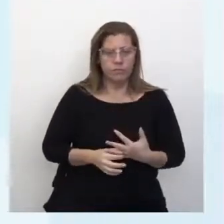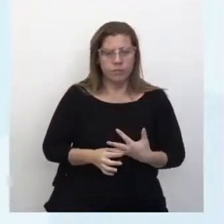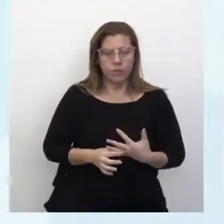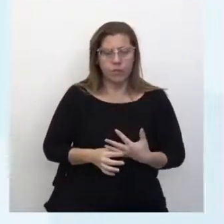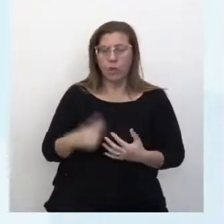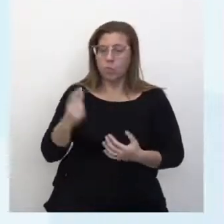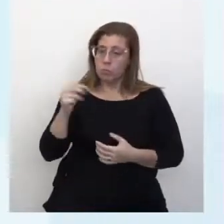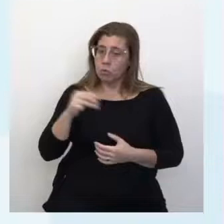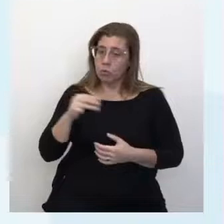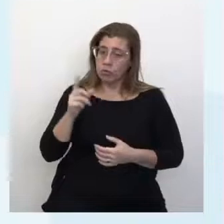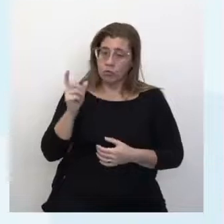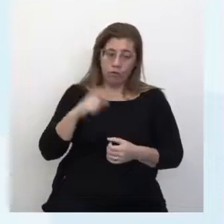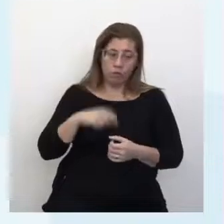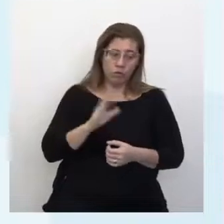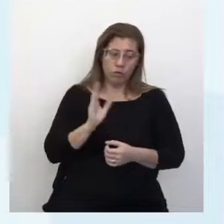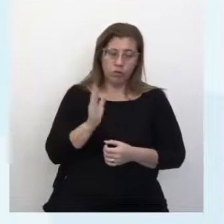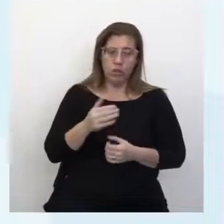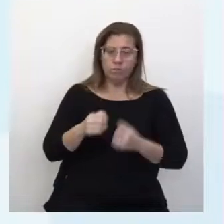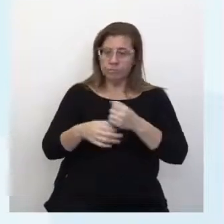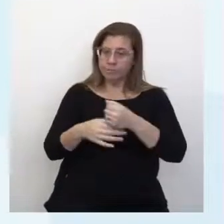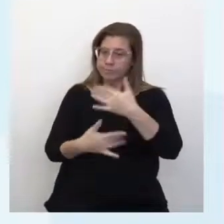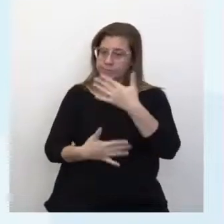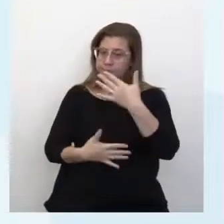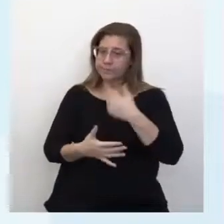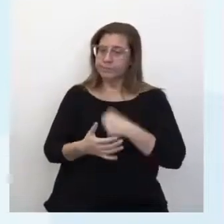minutinho a gente volta. Coloquem aí pra gente no chat.